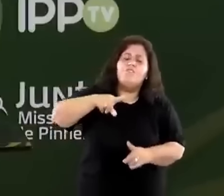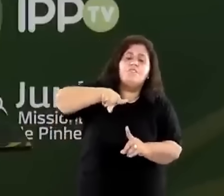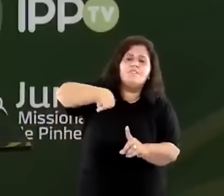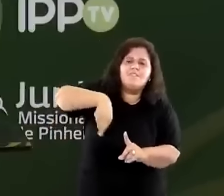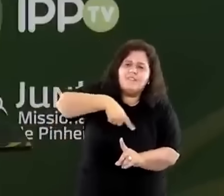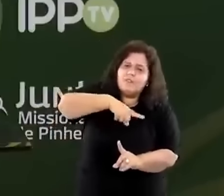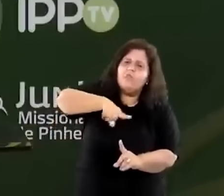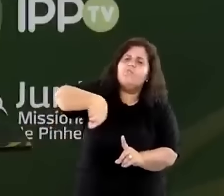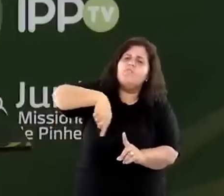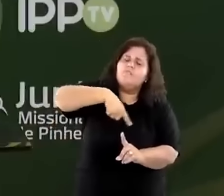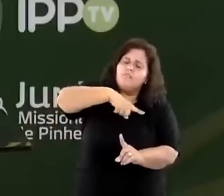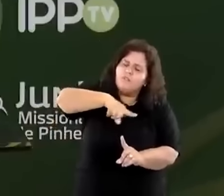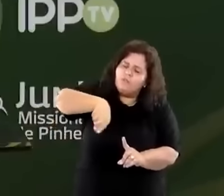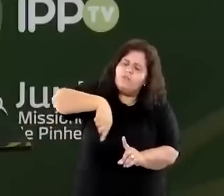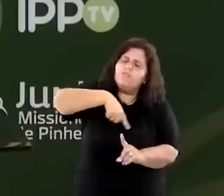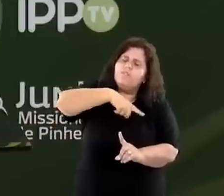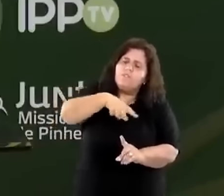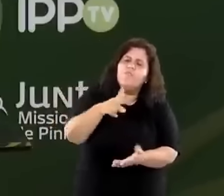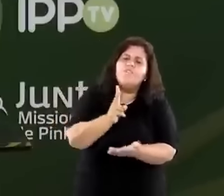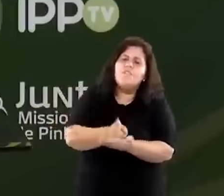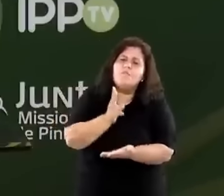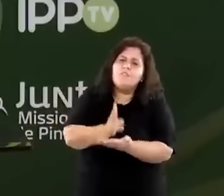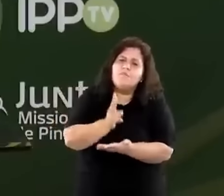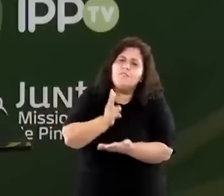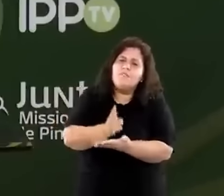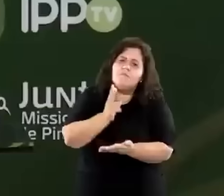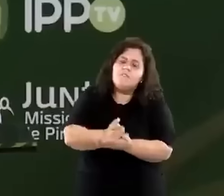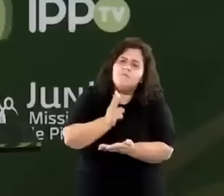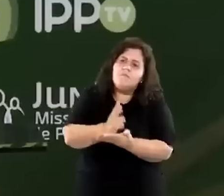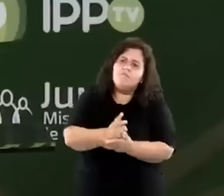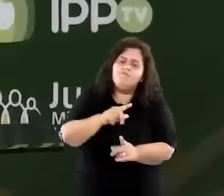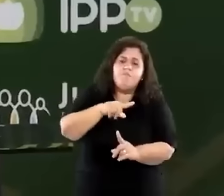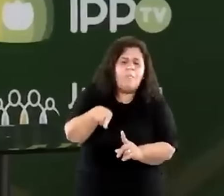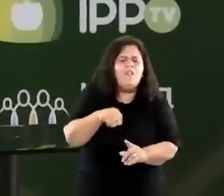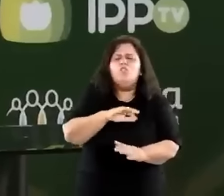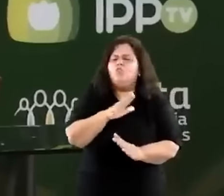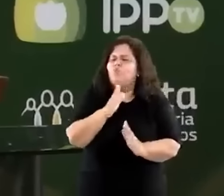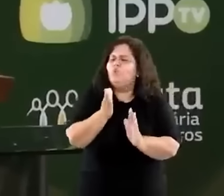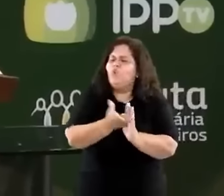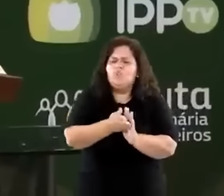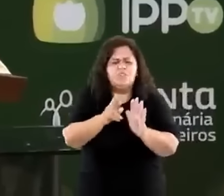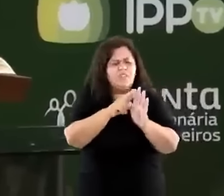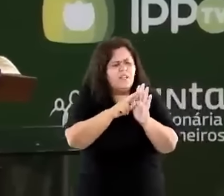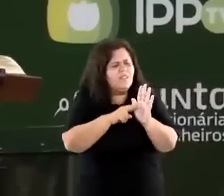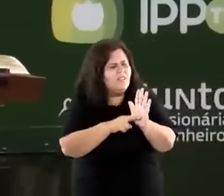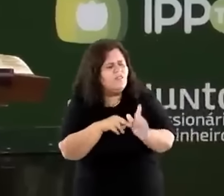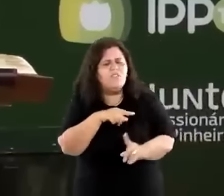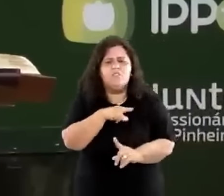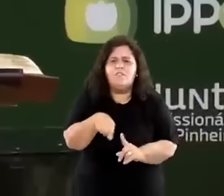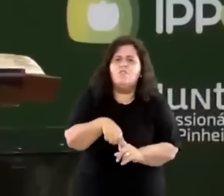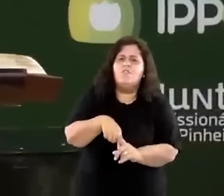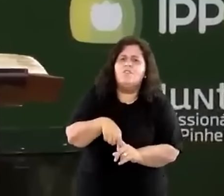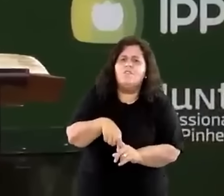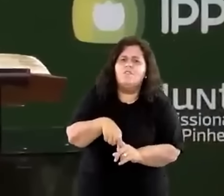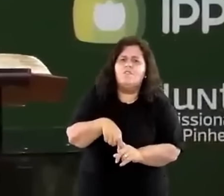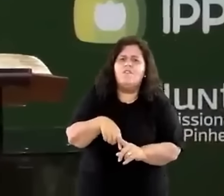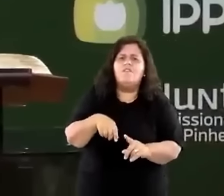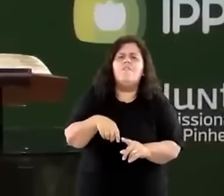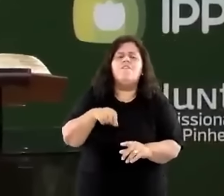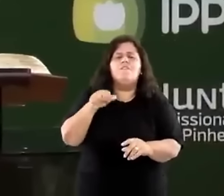santo santo você vai encontrar outros atributos de Deus mas você nunca vai encontrar essa ênfase